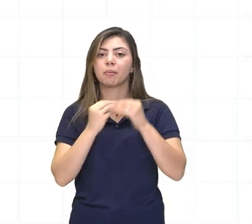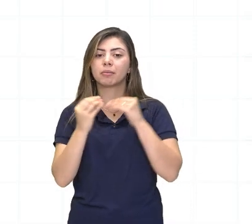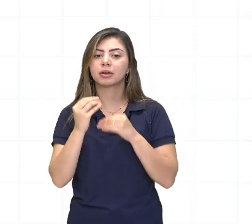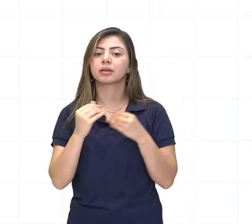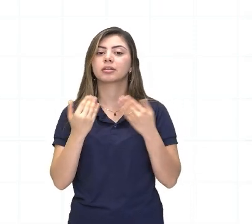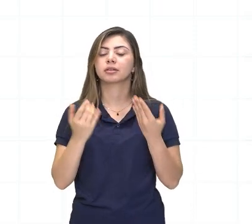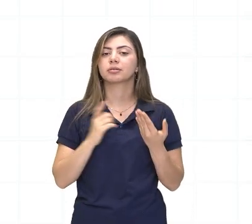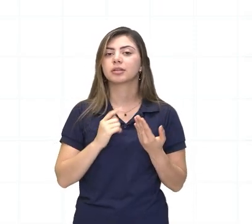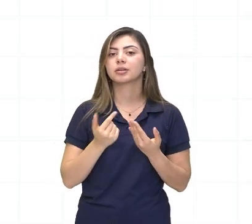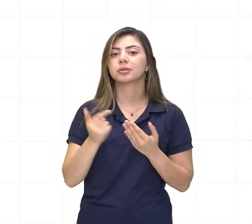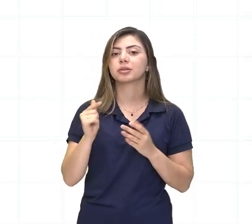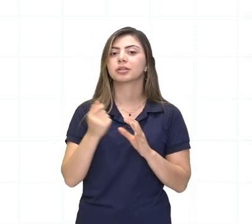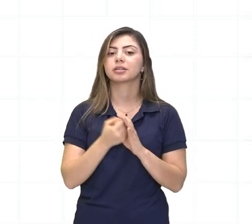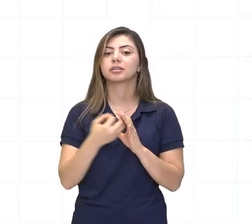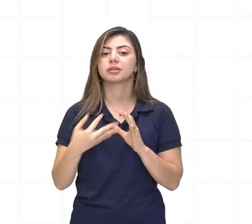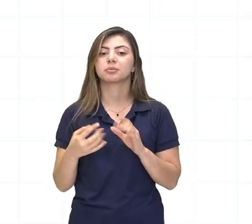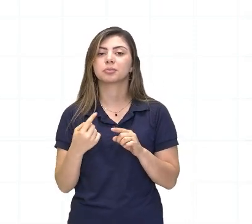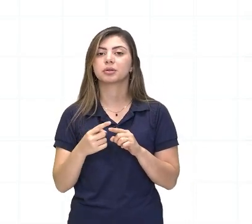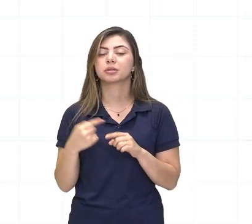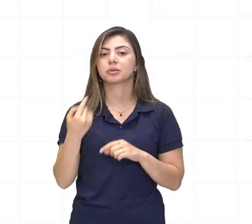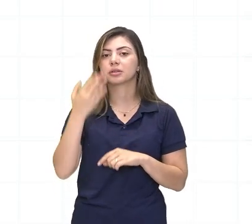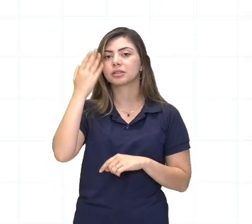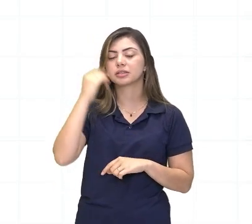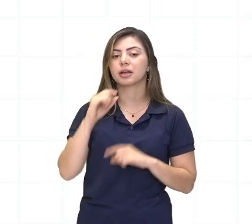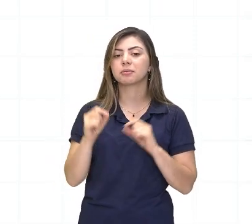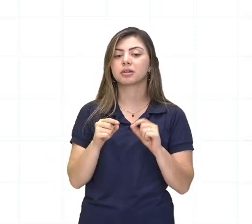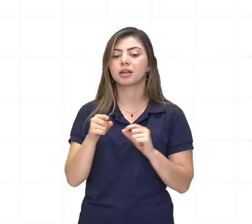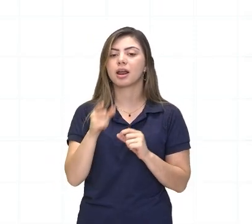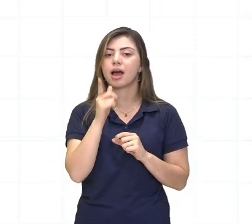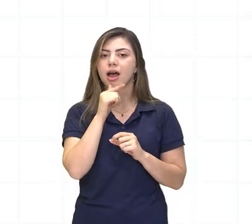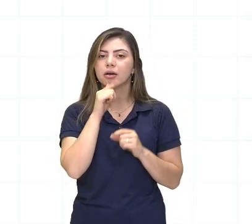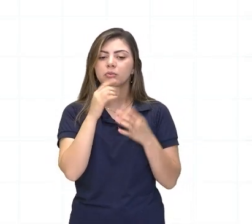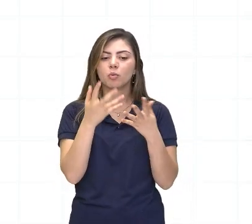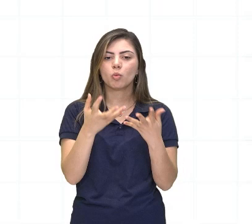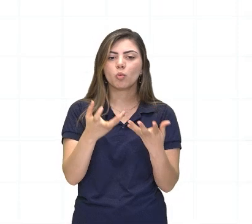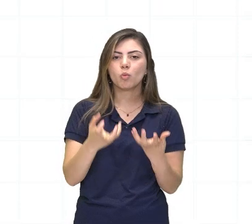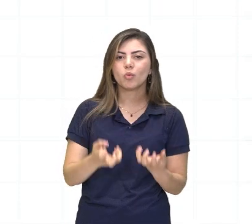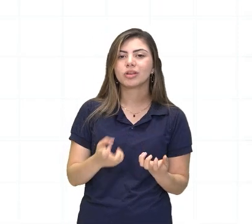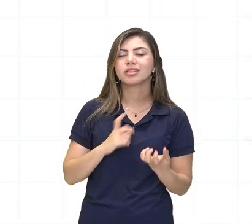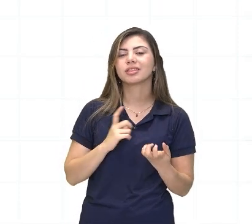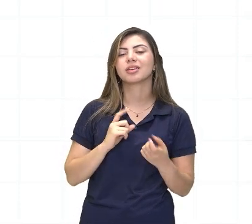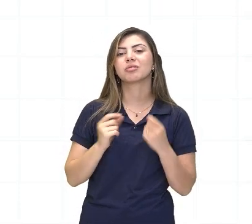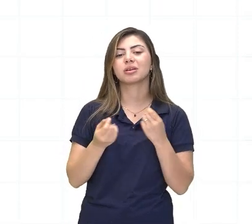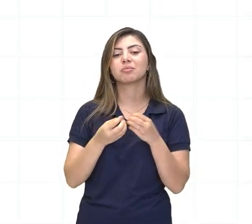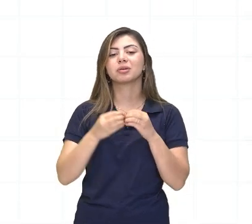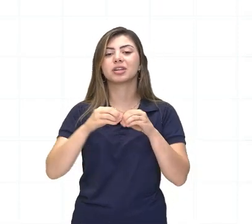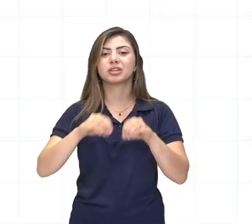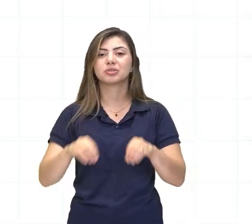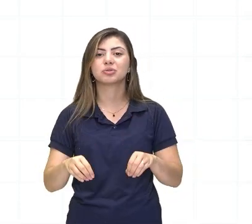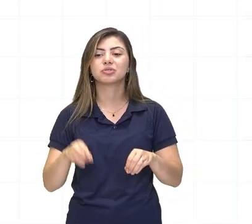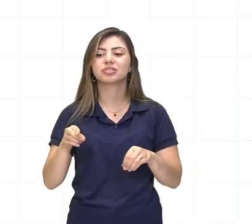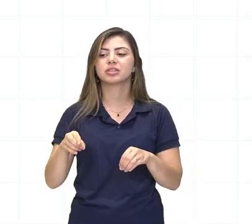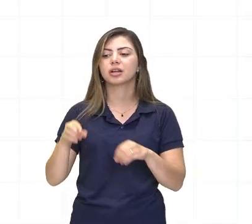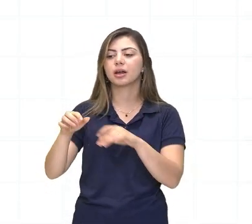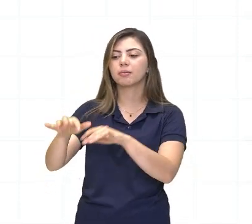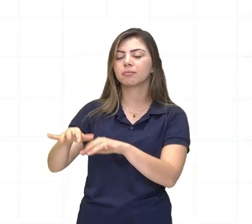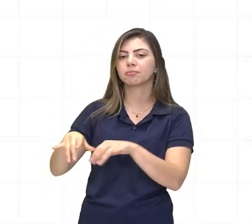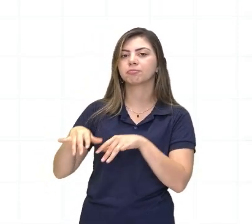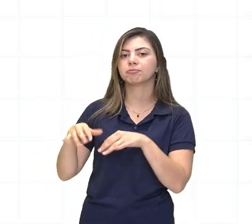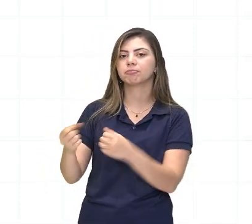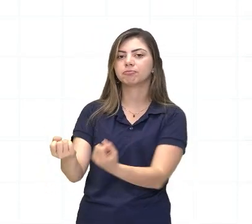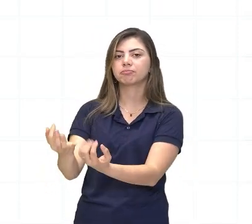plantio, já que a intensificação das secas prejudica a irrigação e a fertilização dos plantios